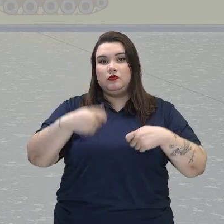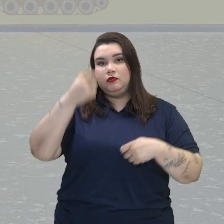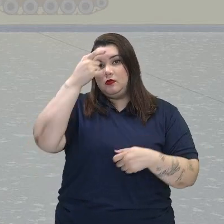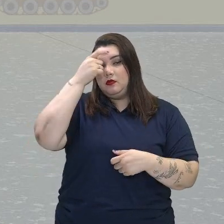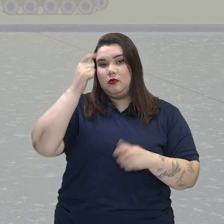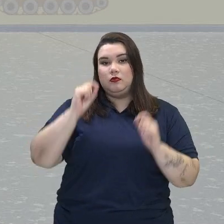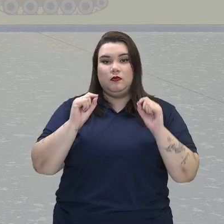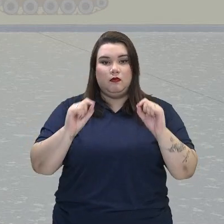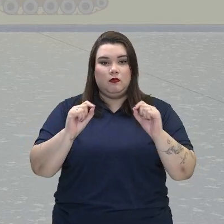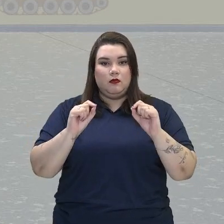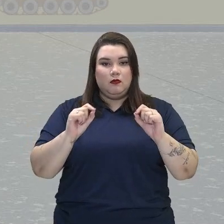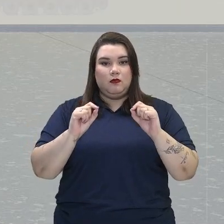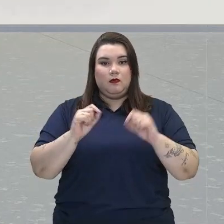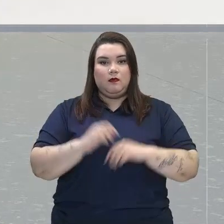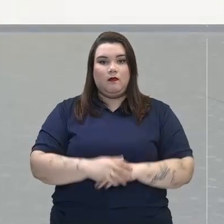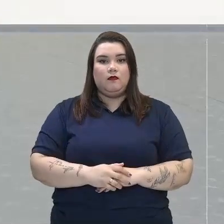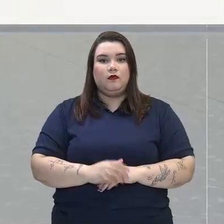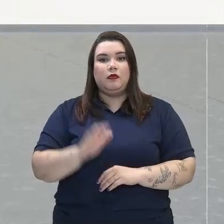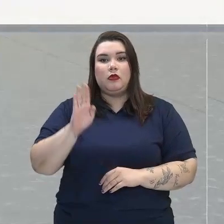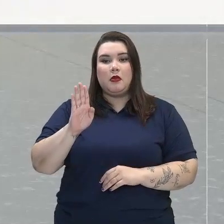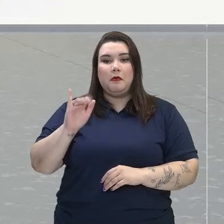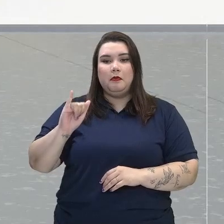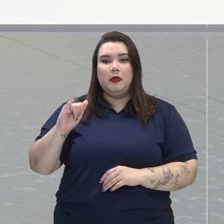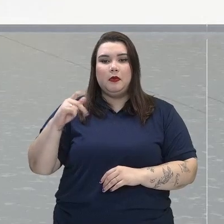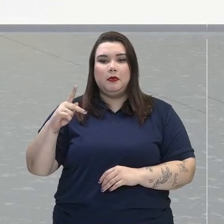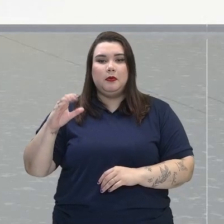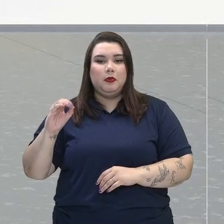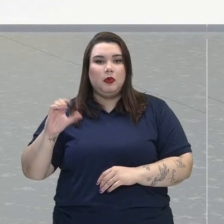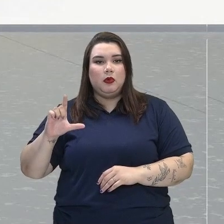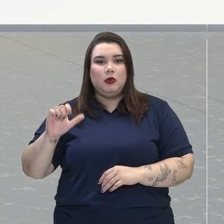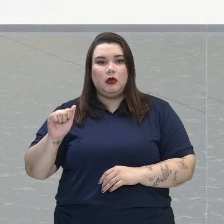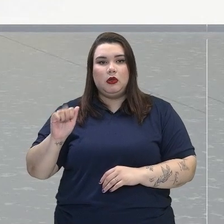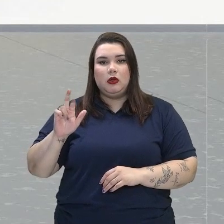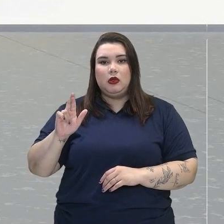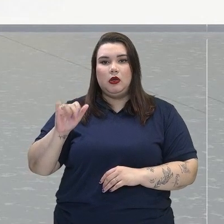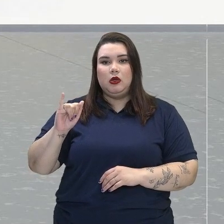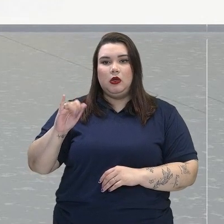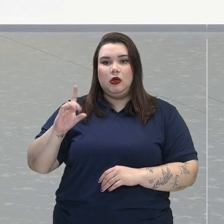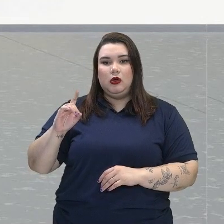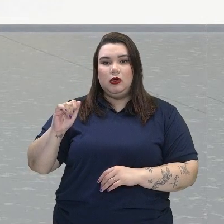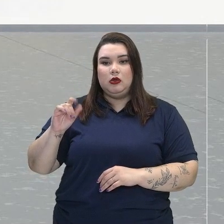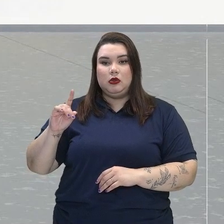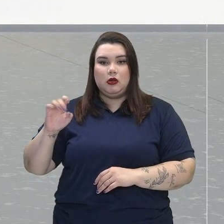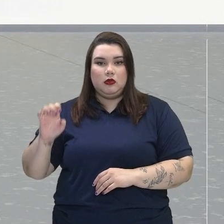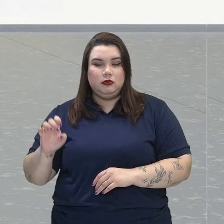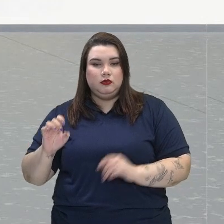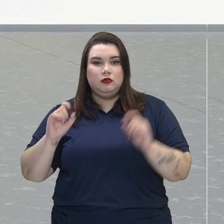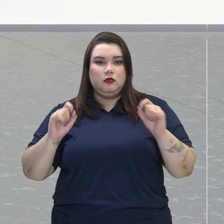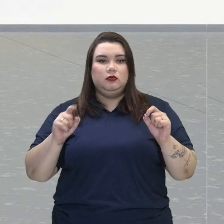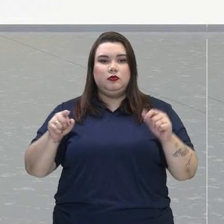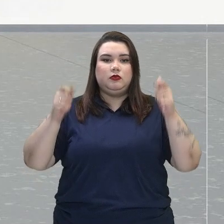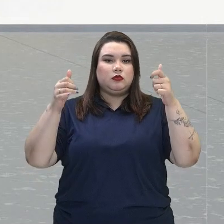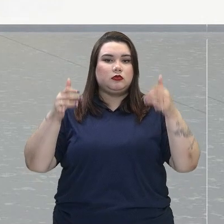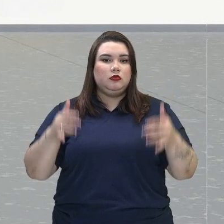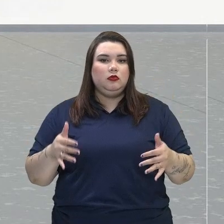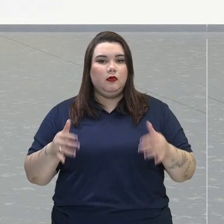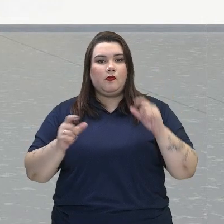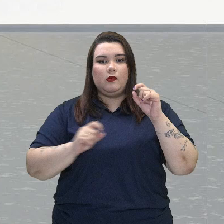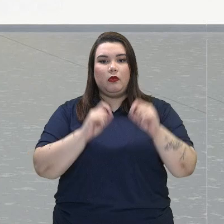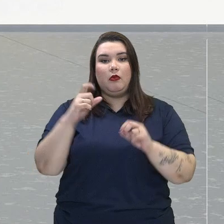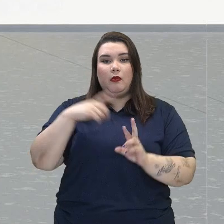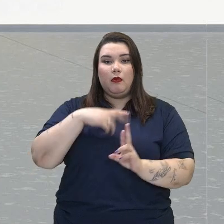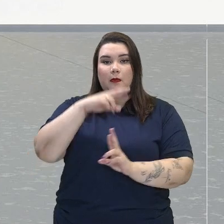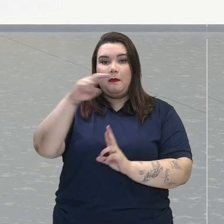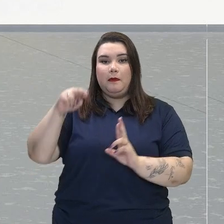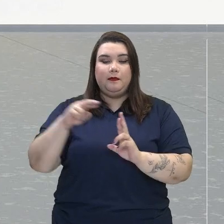mente é a questão da bipolaridade. Então, quando a gente coloca aqui esse termo, esse conceito, ele se refere